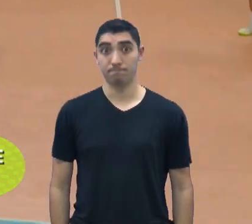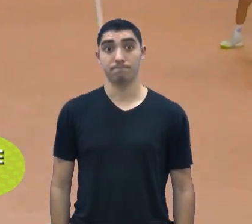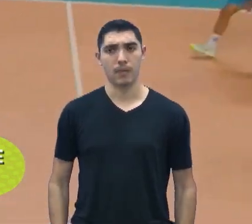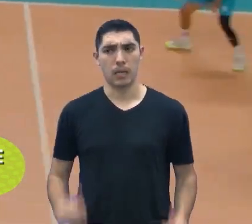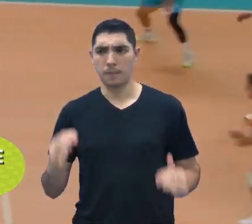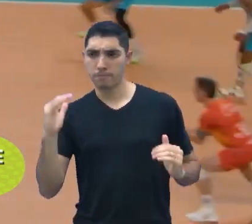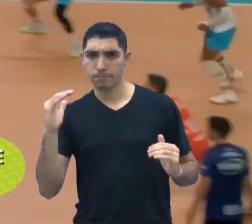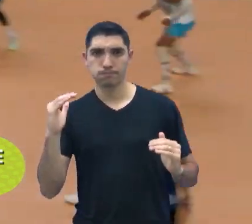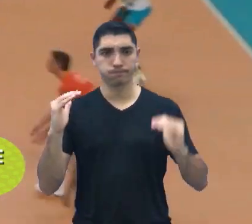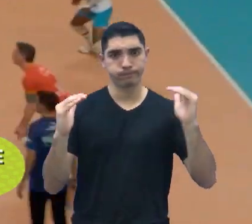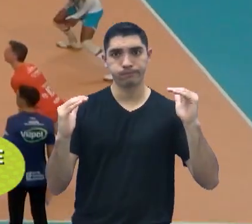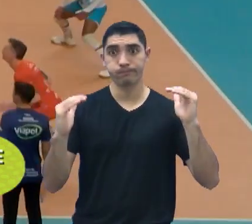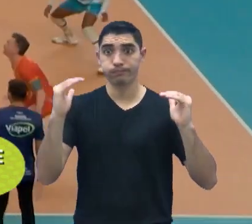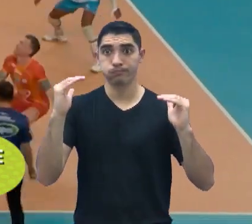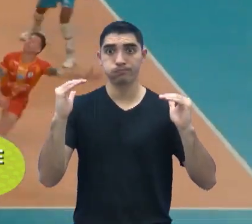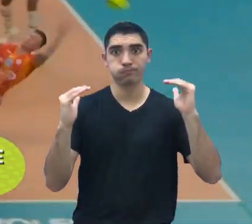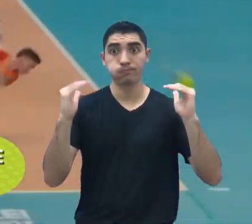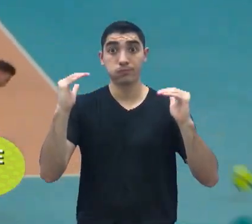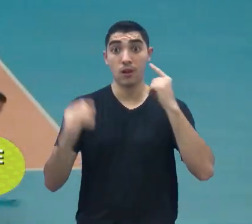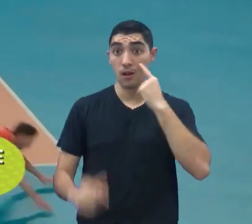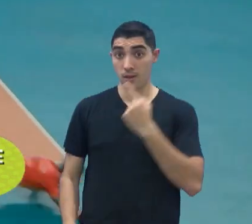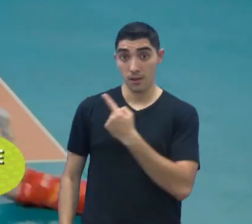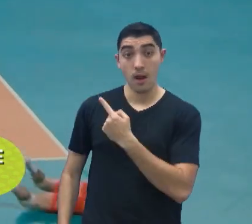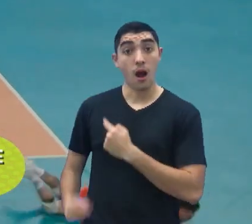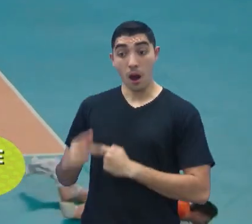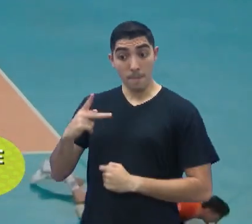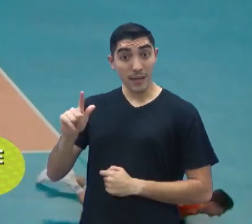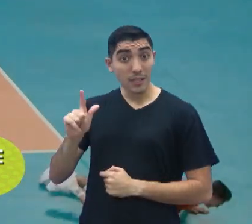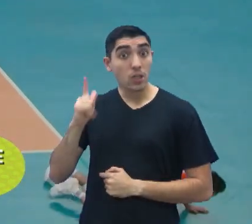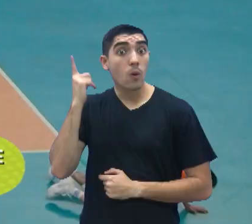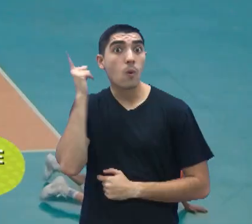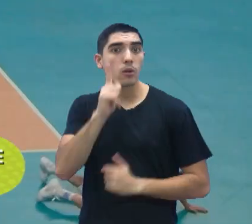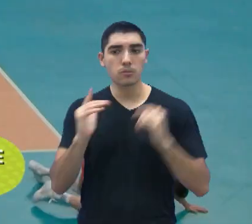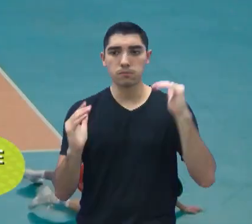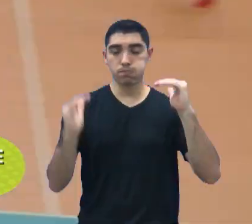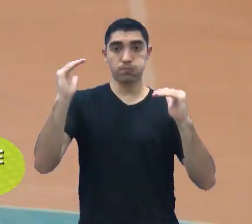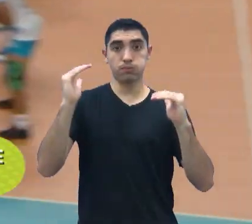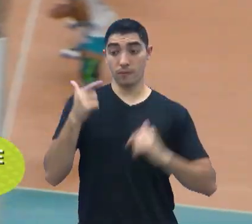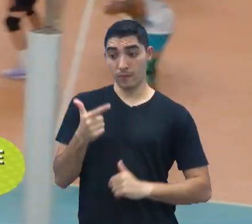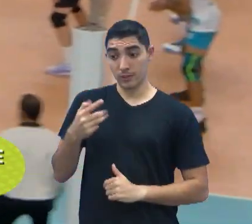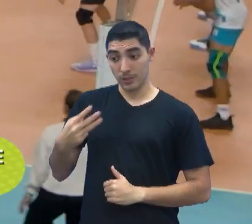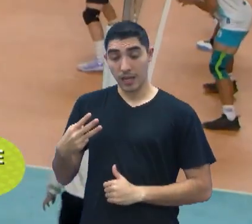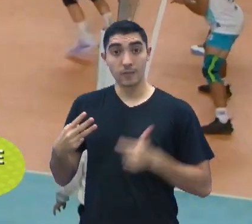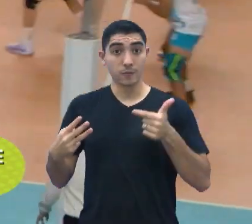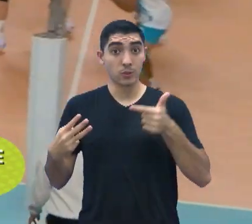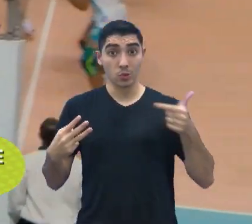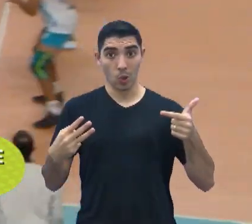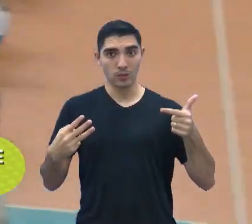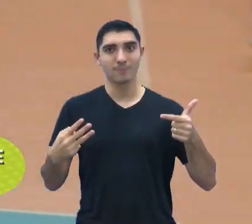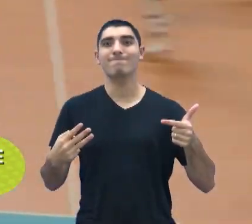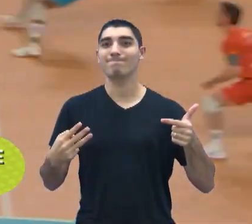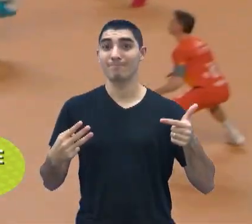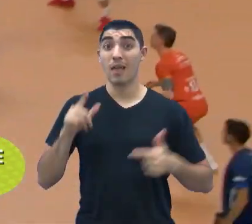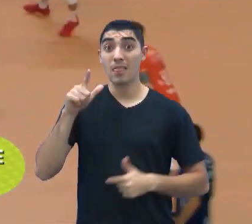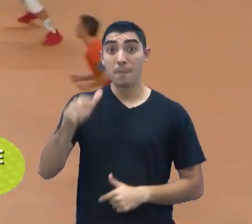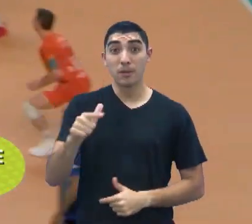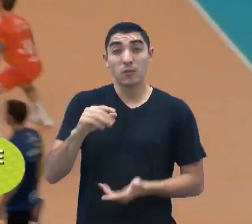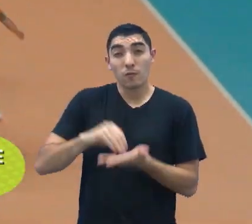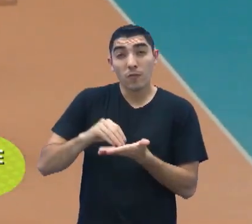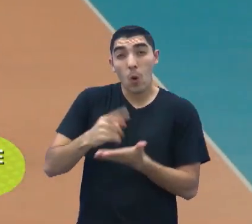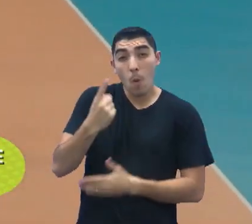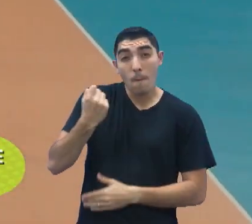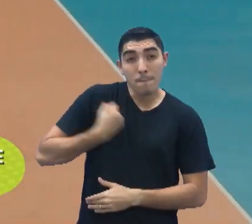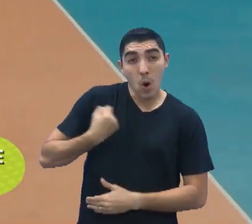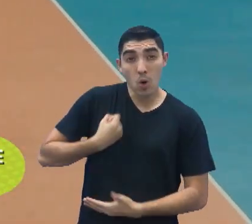com trocas de pontos, até que o Praia virou com Bento, 23-22. E chegou ao set point com esse ataque